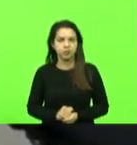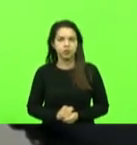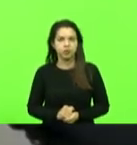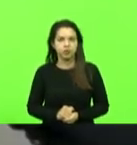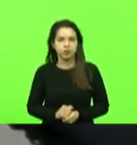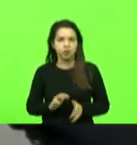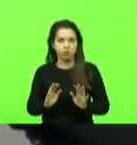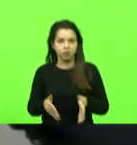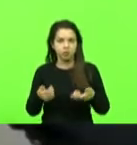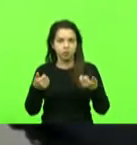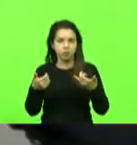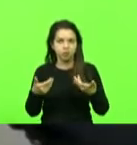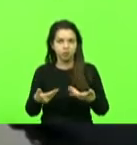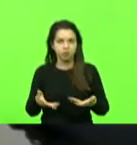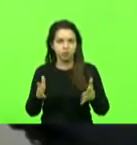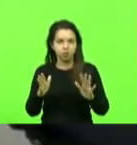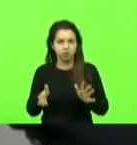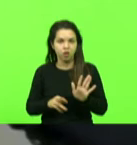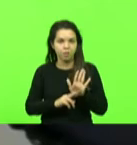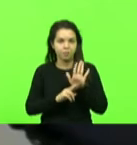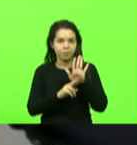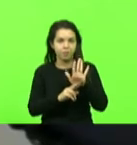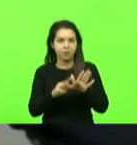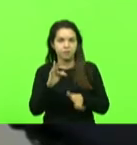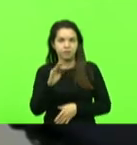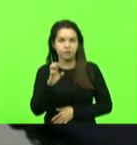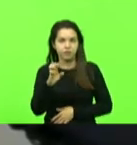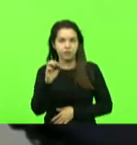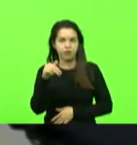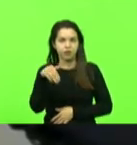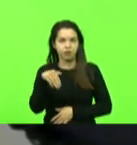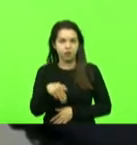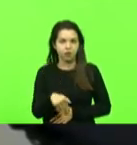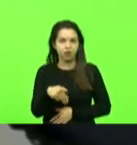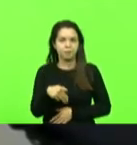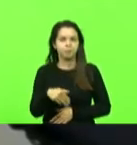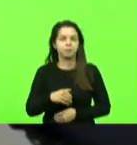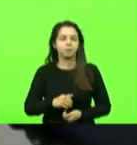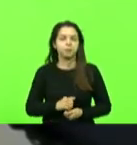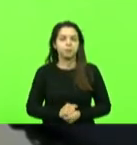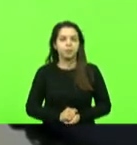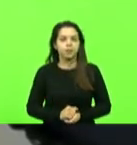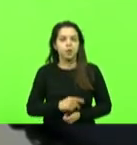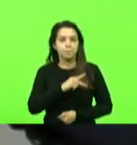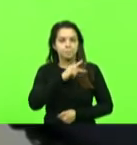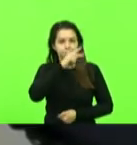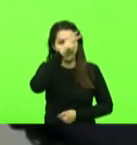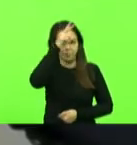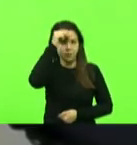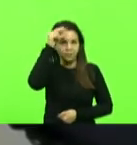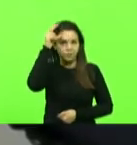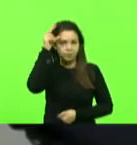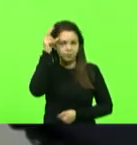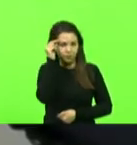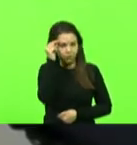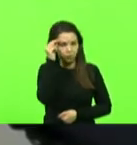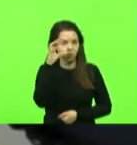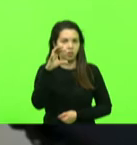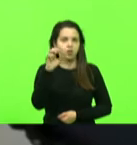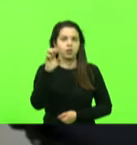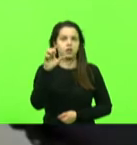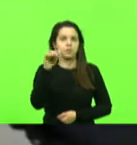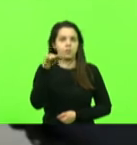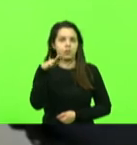né, represento aqui a FECAM, Federação Catarinense de Municípios, o nosso prefeito Clenilto de Araquari, também a